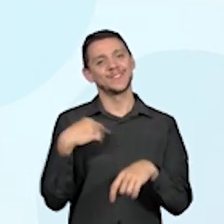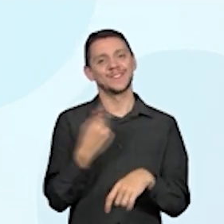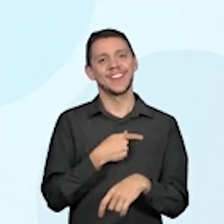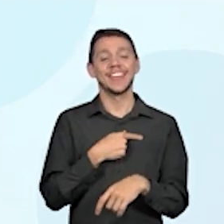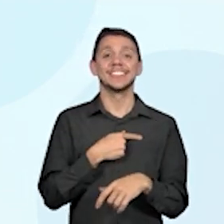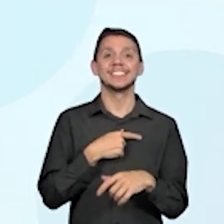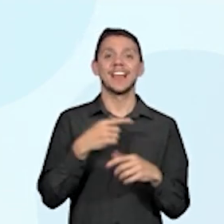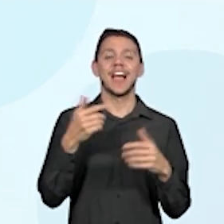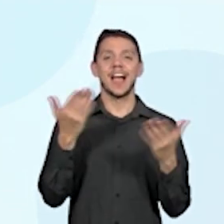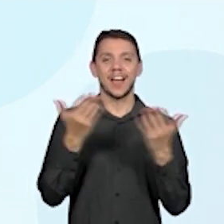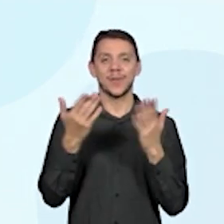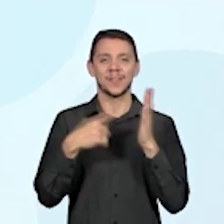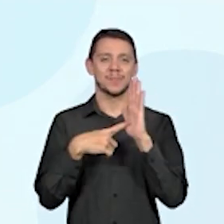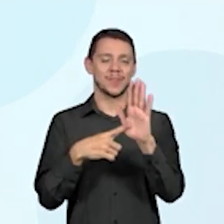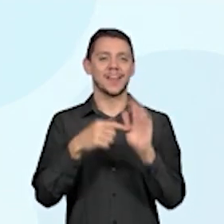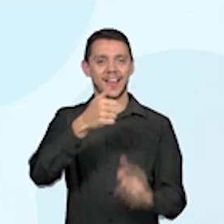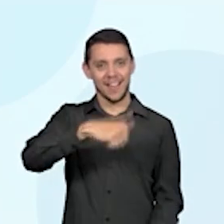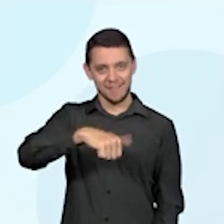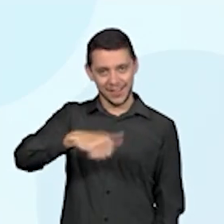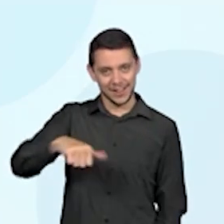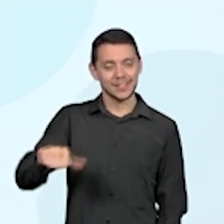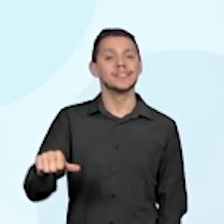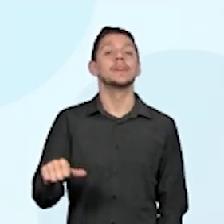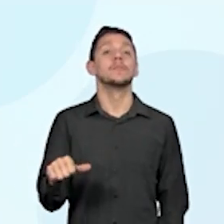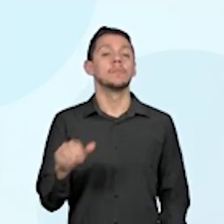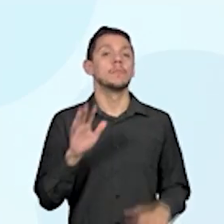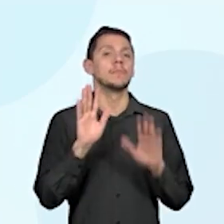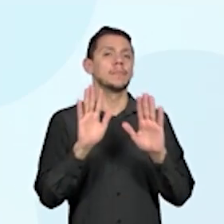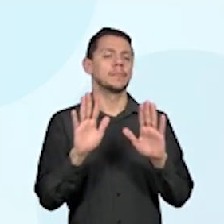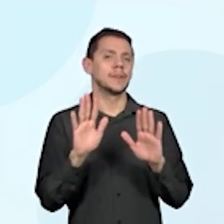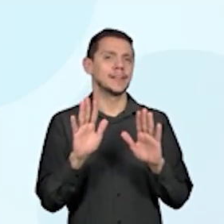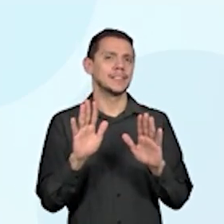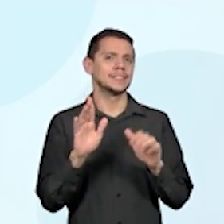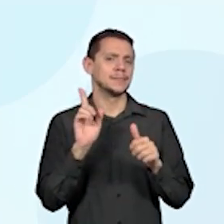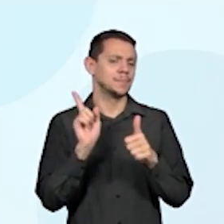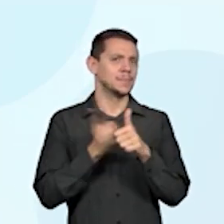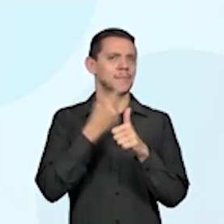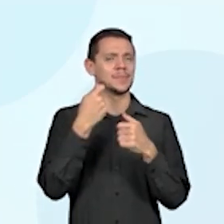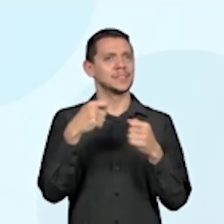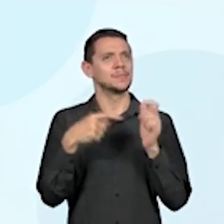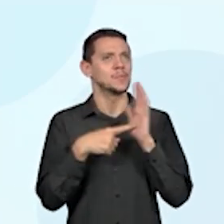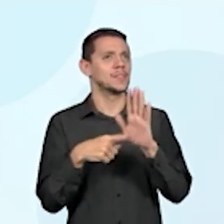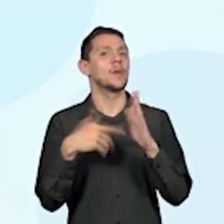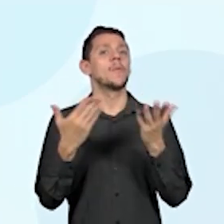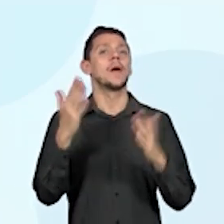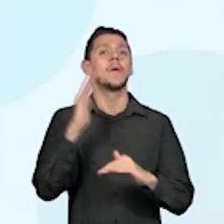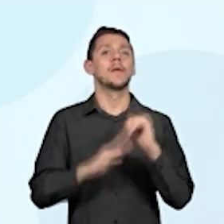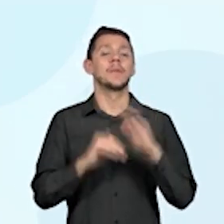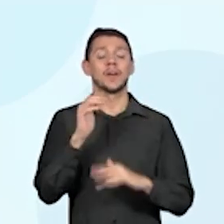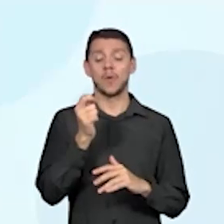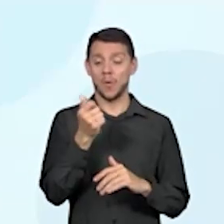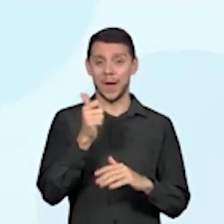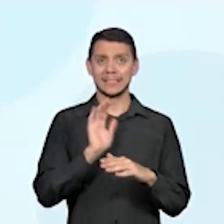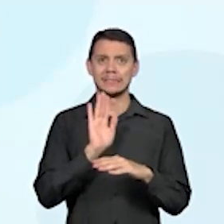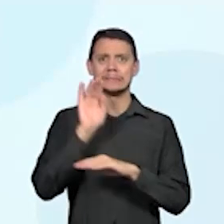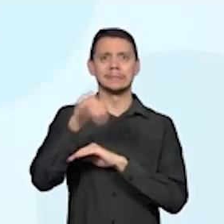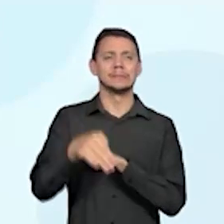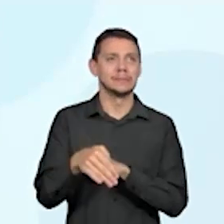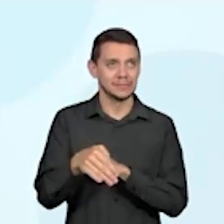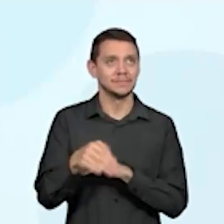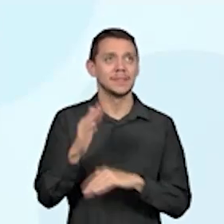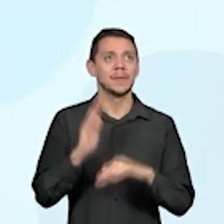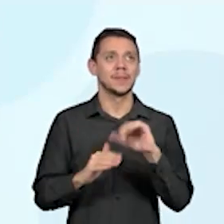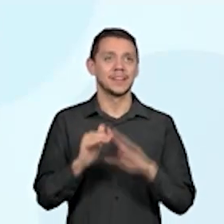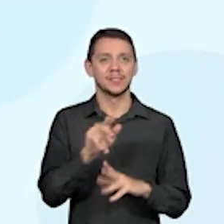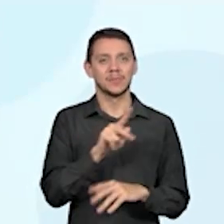avaliação virá em seguida, mas antes, tem a habilidade. Estava pulando. Vejam a habilidade,